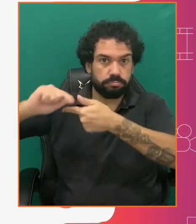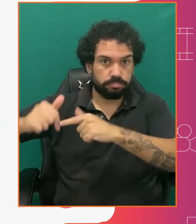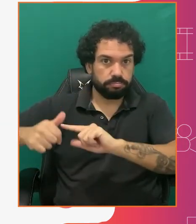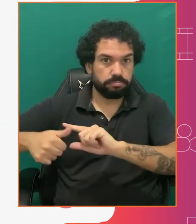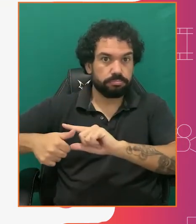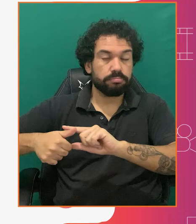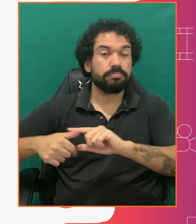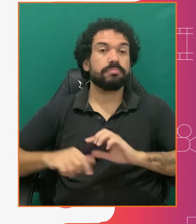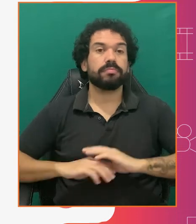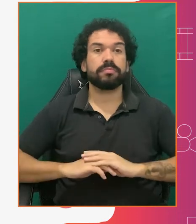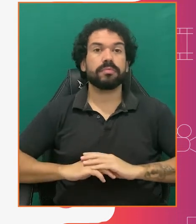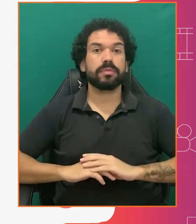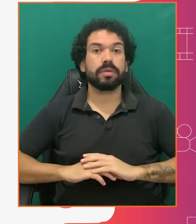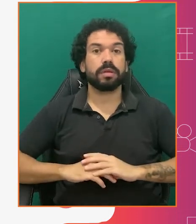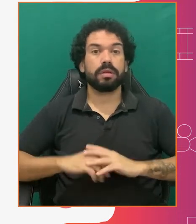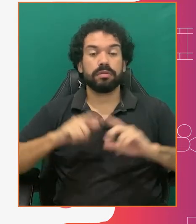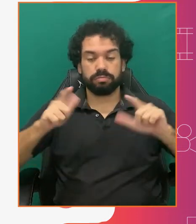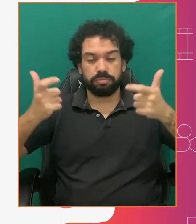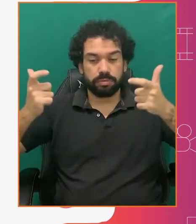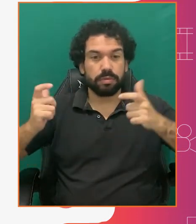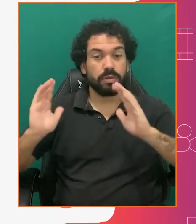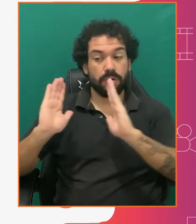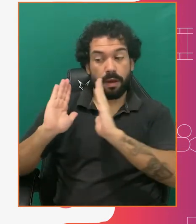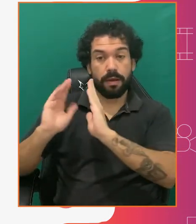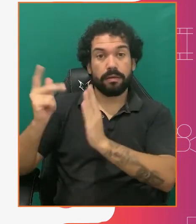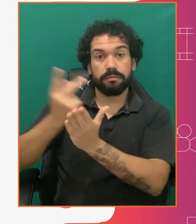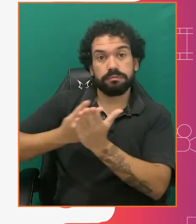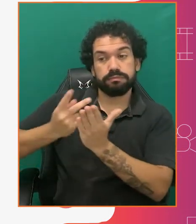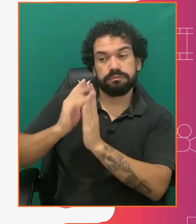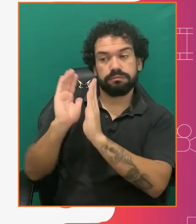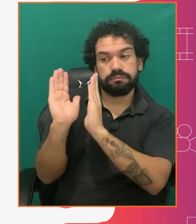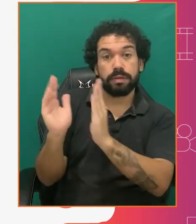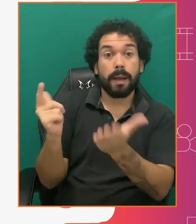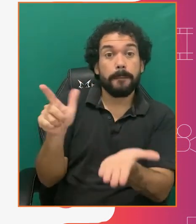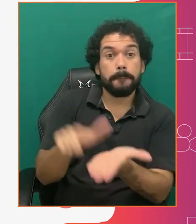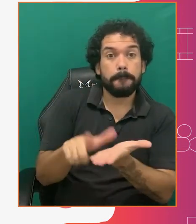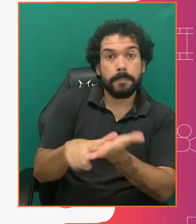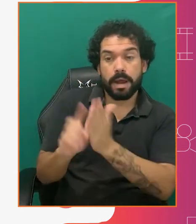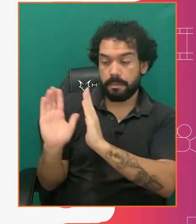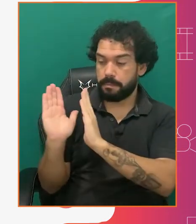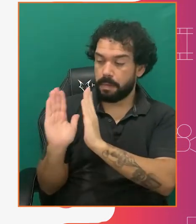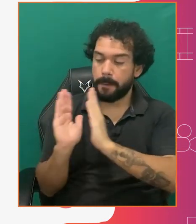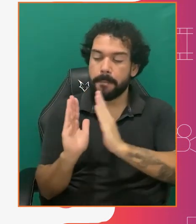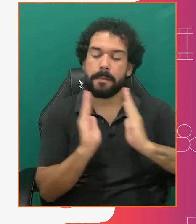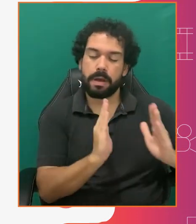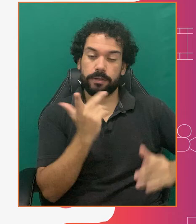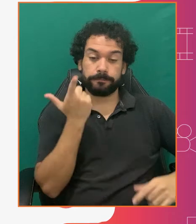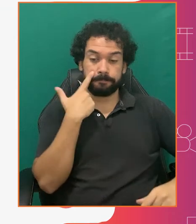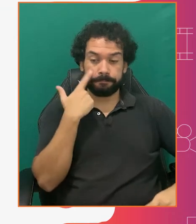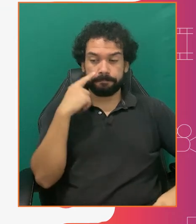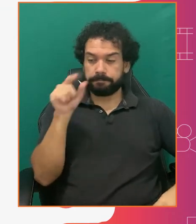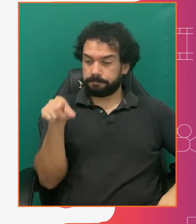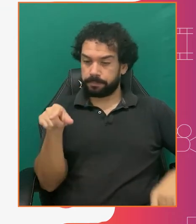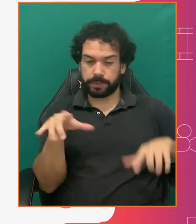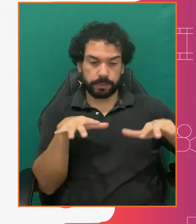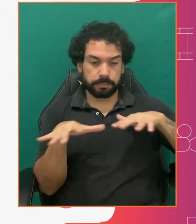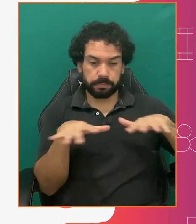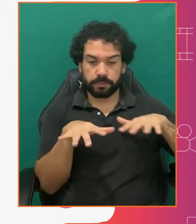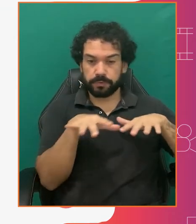em que as cenas eram animadas quadro a quadro num papel para conferir se